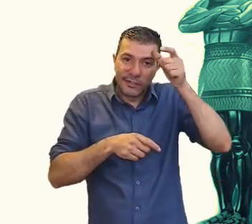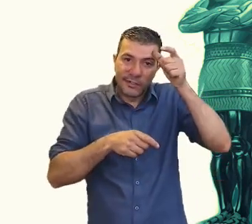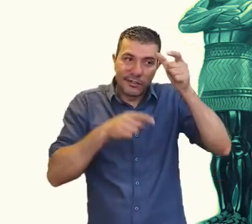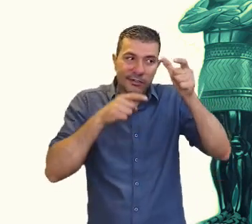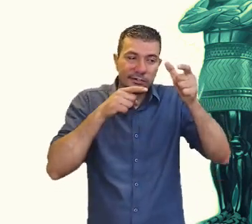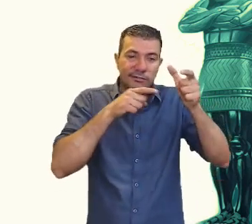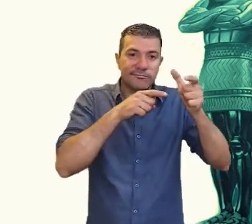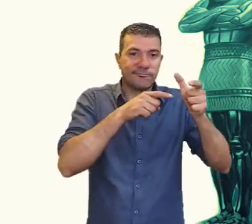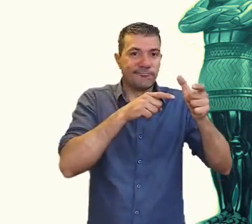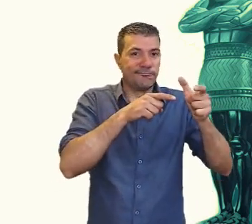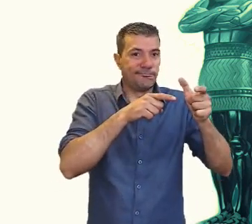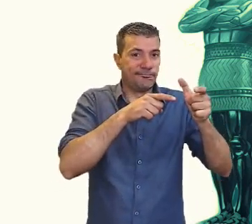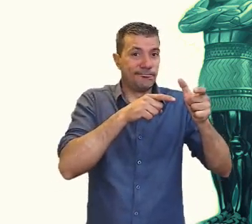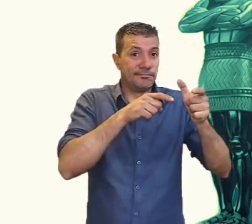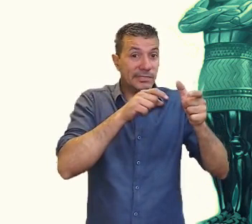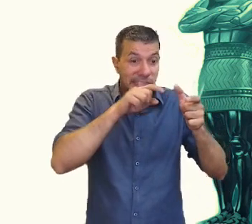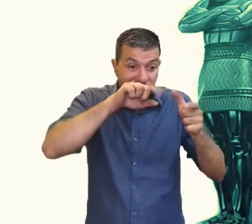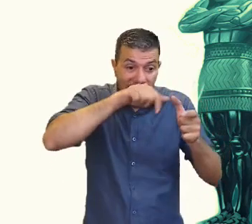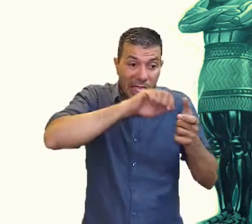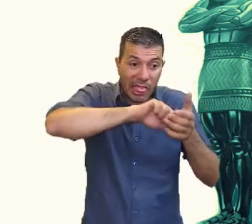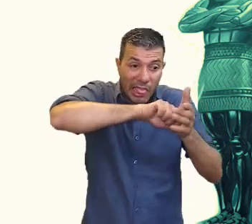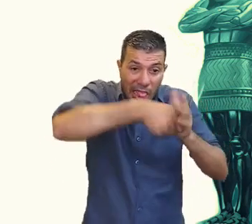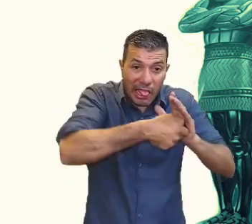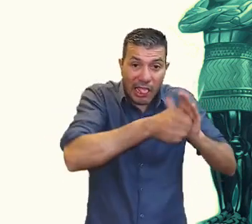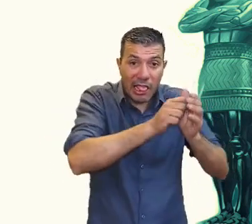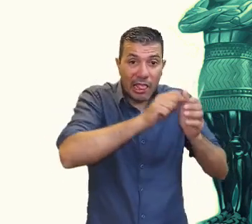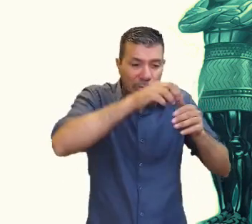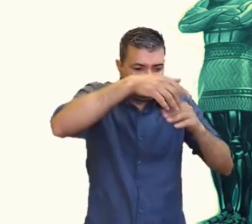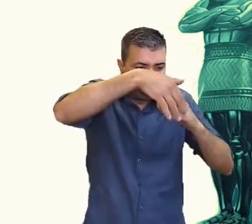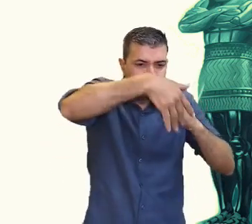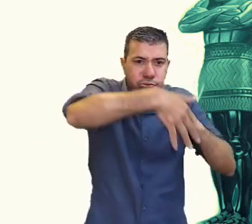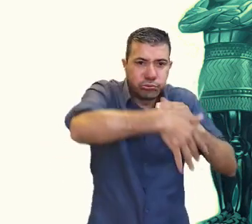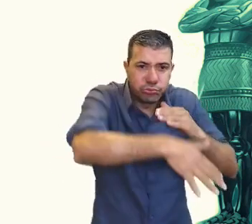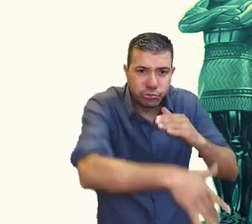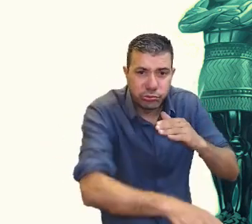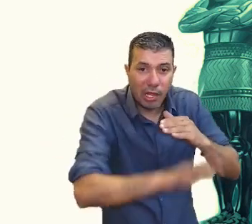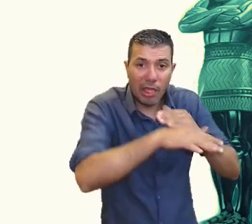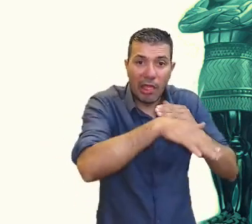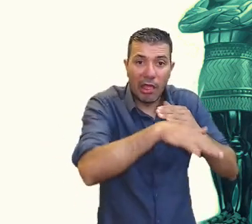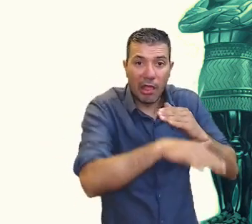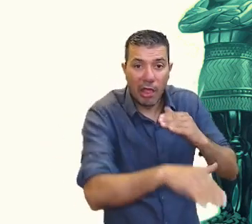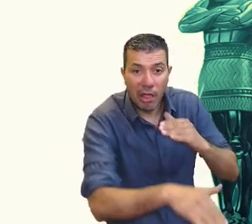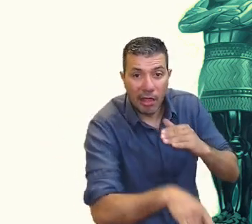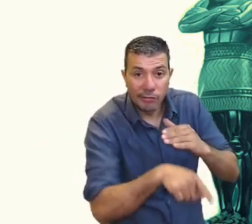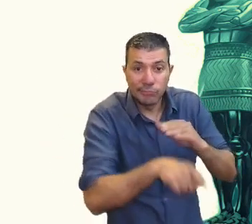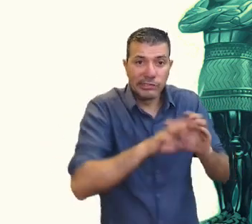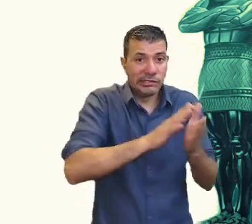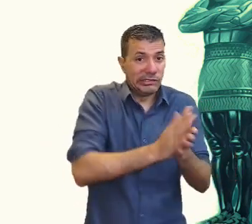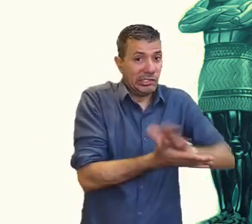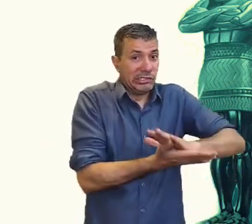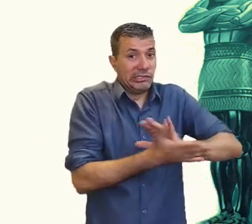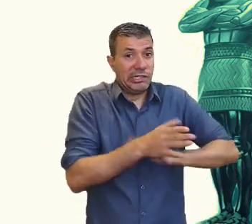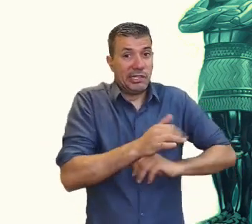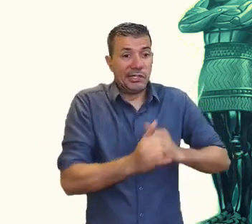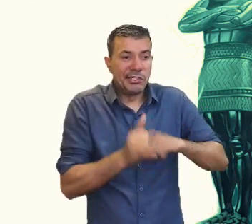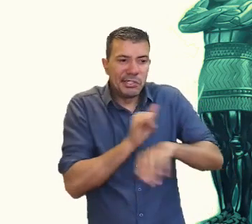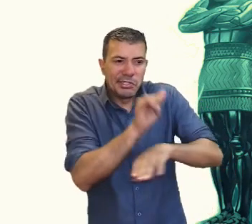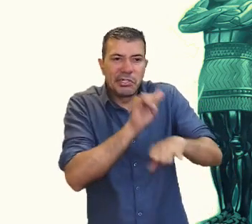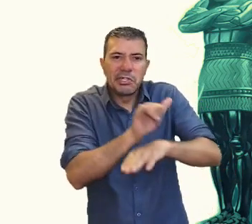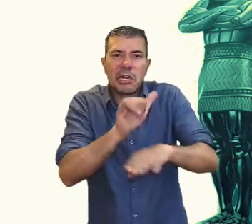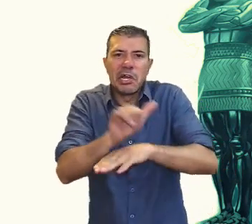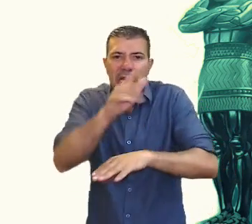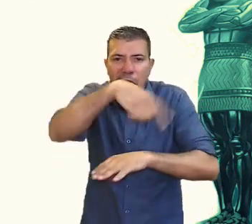1000 anos. Lançou-o no abismo, fechou-o e pôs selo sobre ele, para que não mais enganasse as